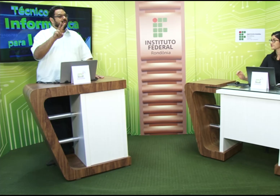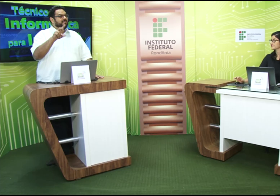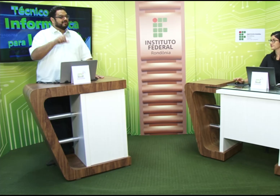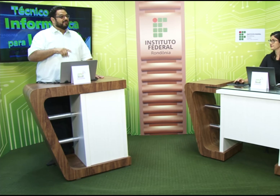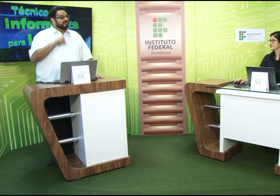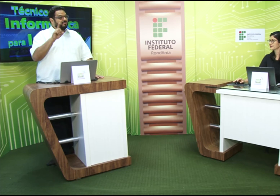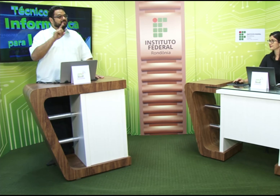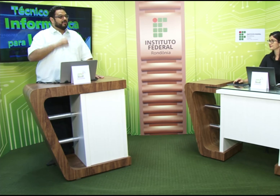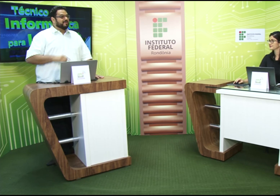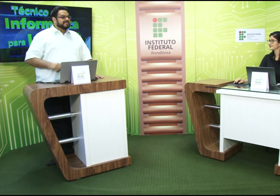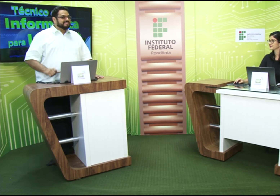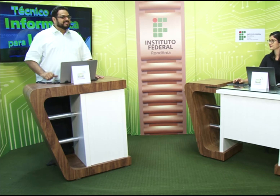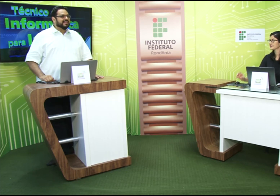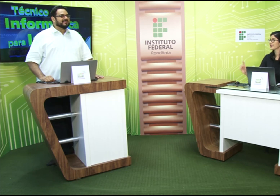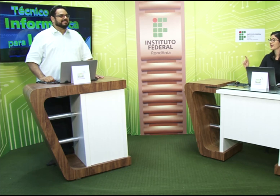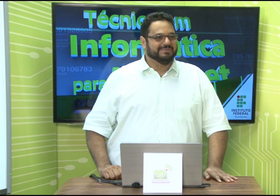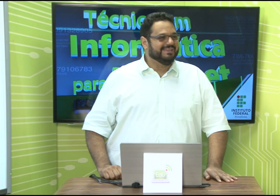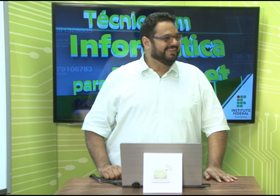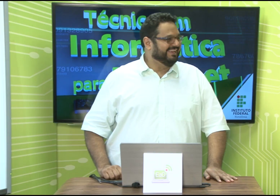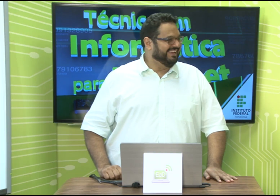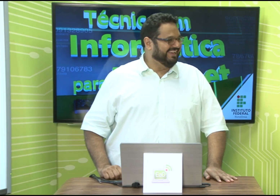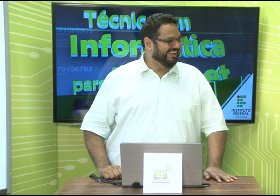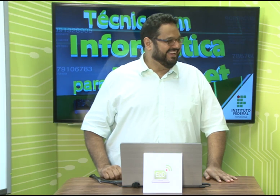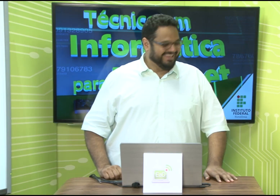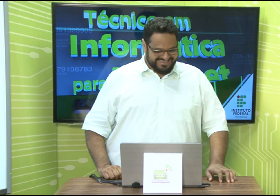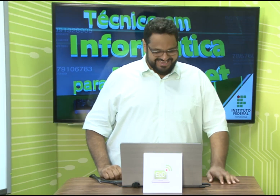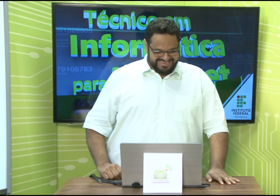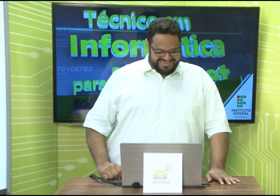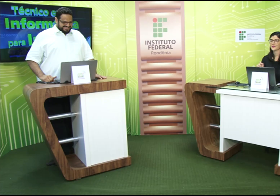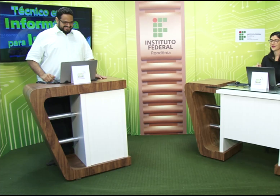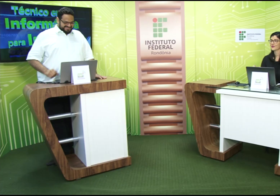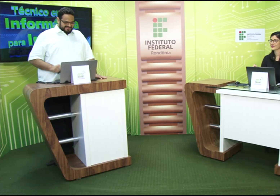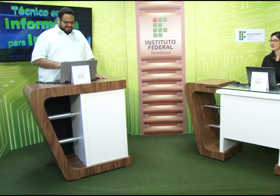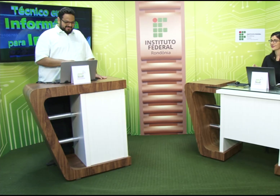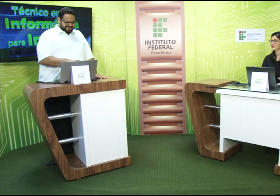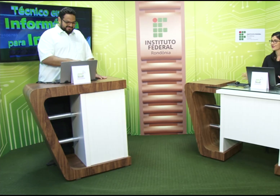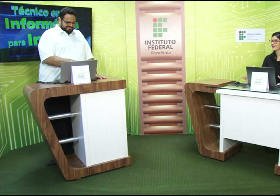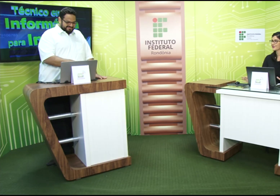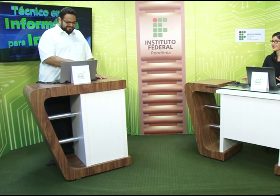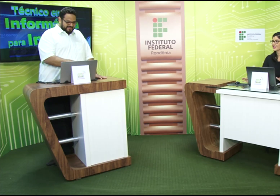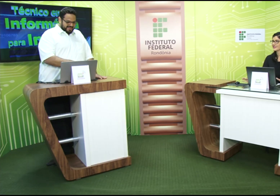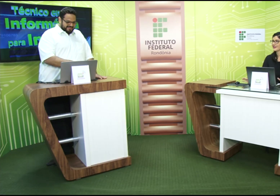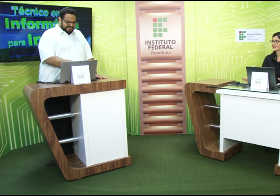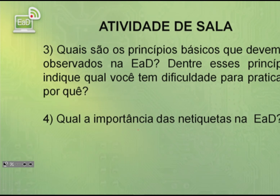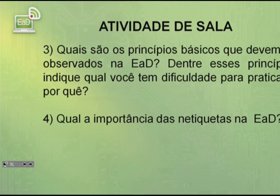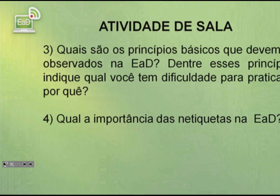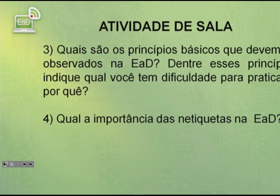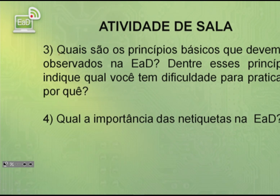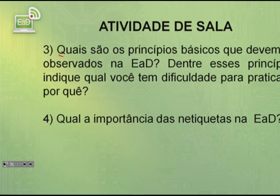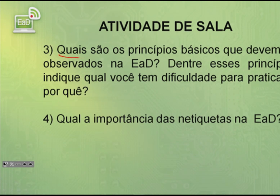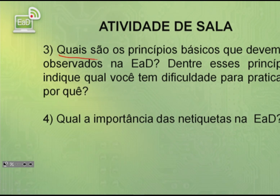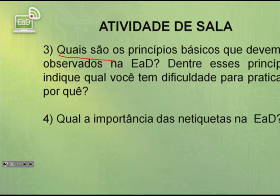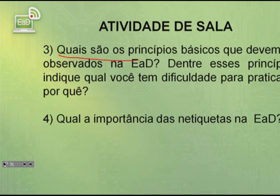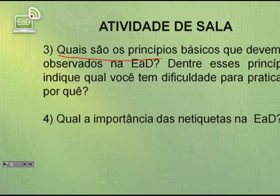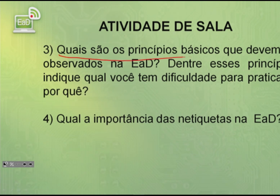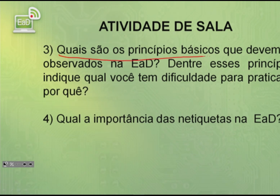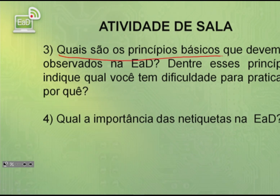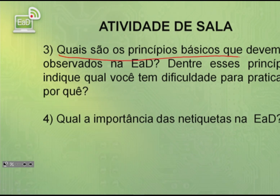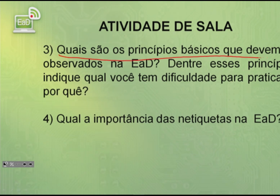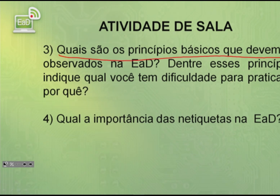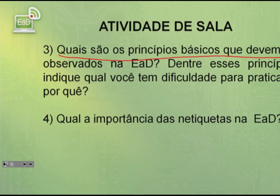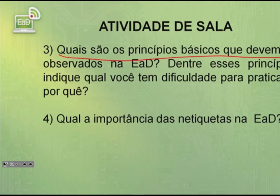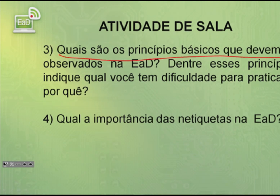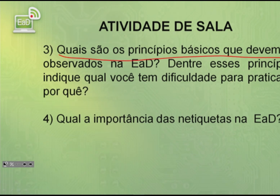concurso público, né? Concurso público exige graduação. Vamos lá para a terceira pergunta, né? Que o nosso tempo já está acabando. Quais são os